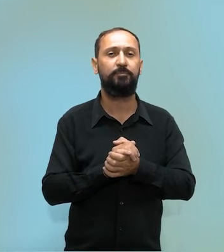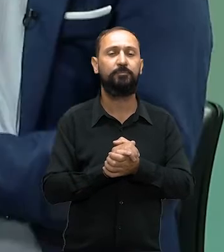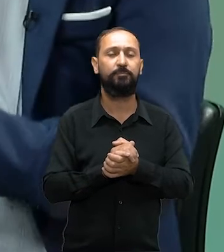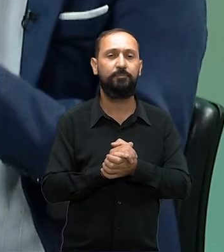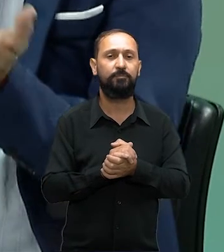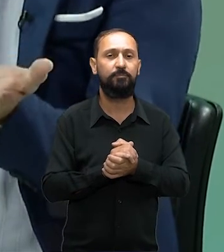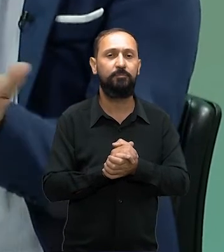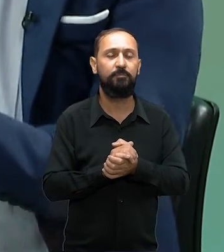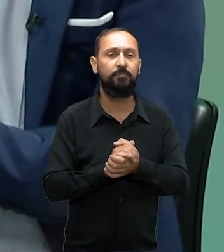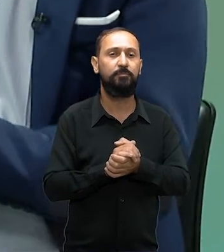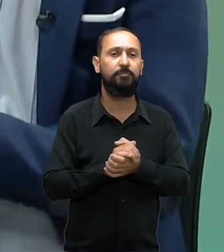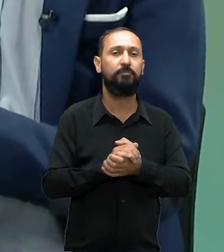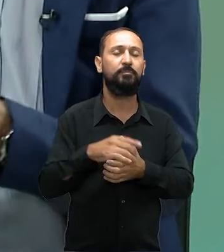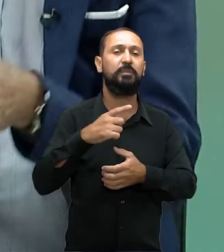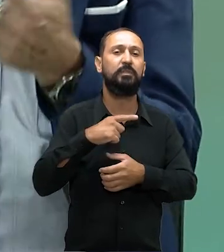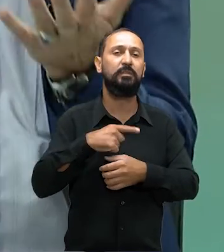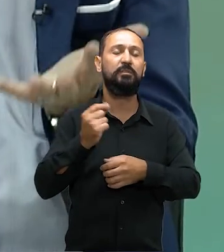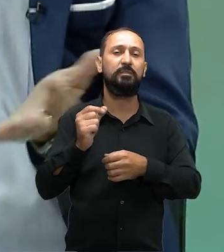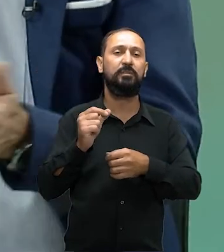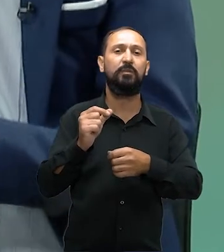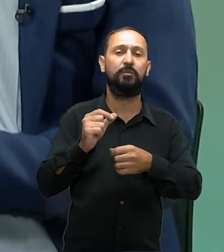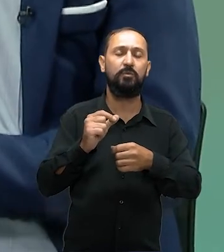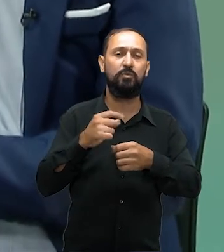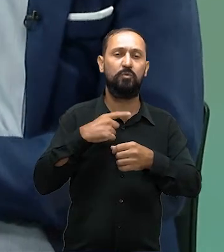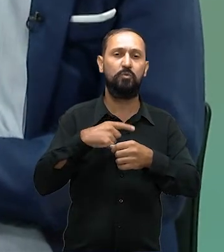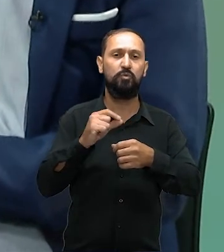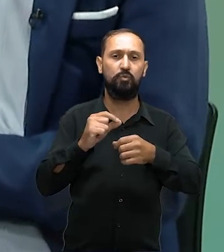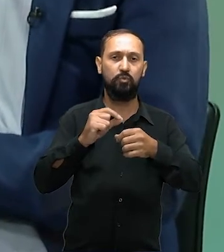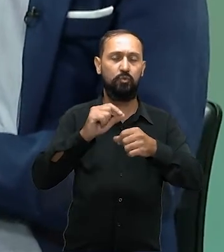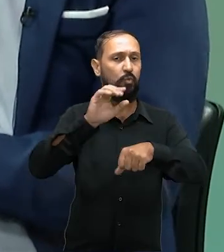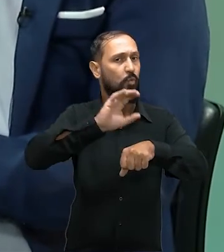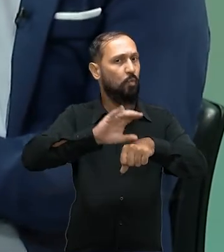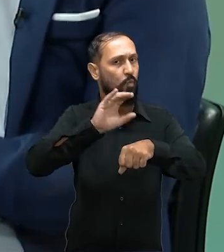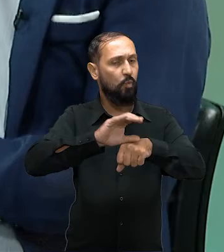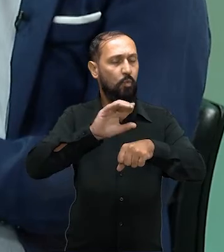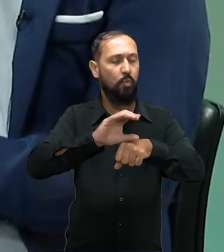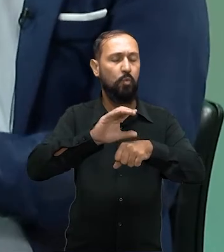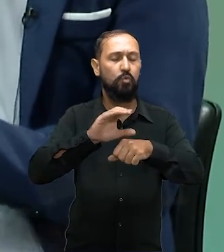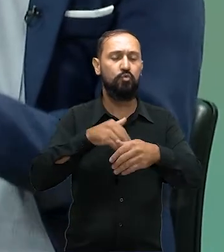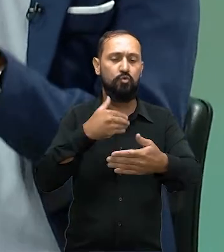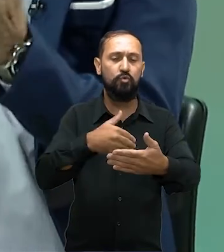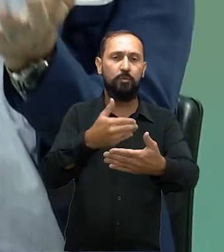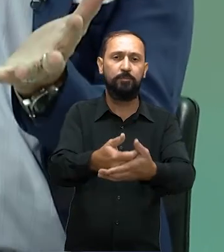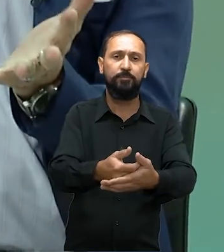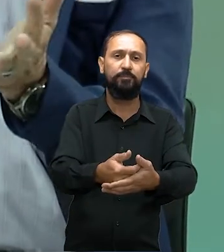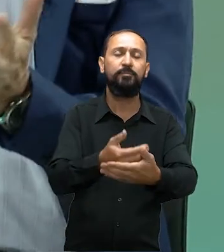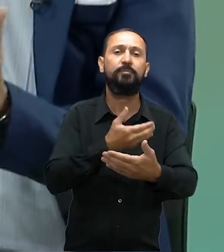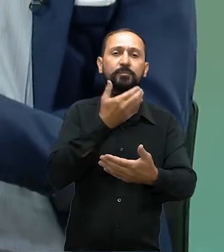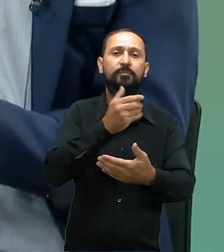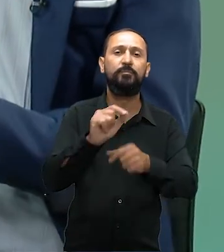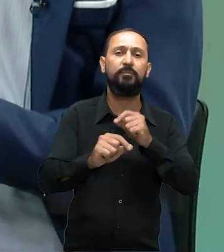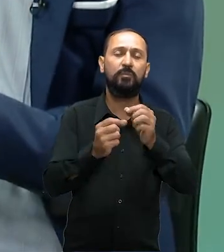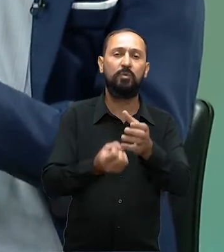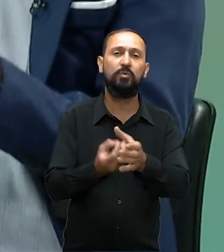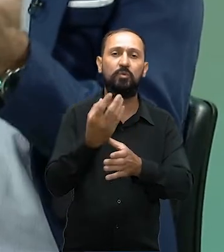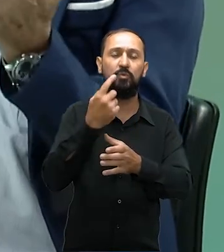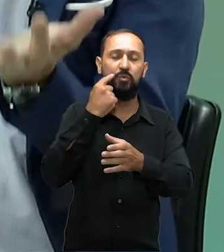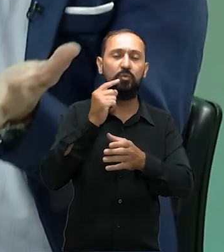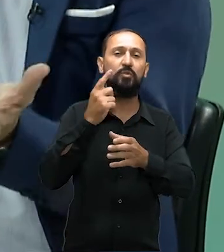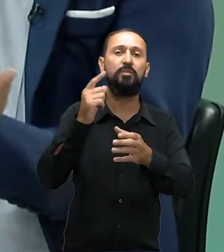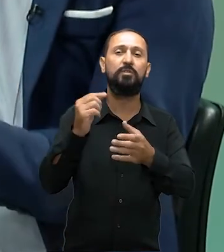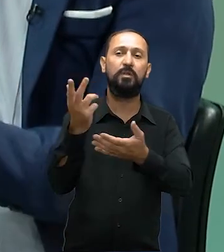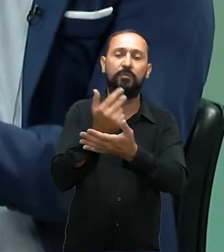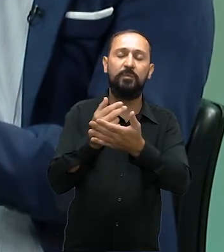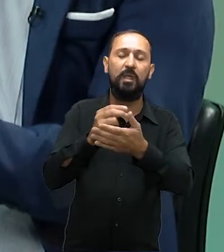temos os concursos que a gente vai promover até o final do ano. Um deles é a criação do